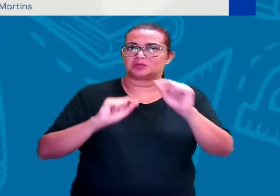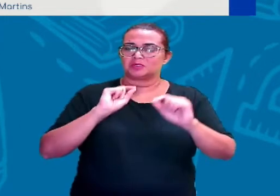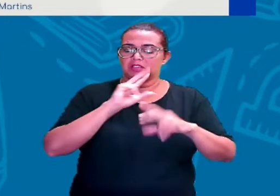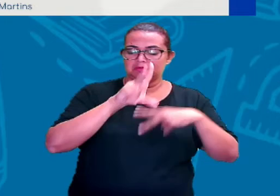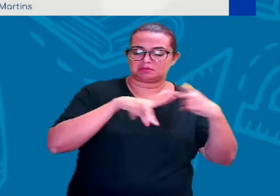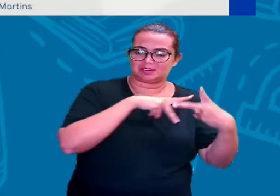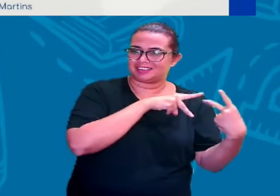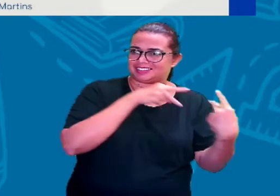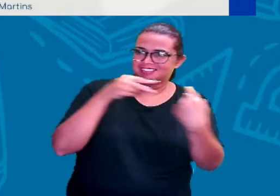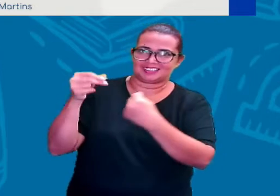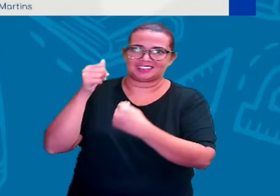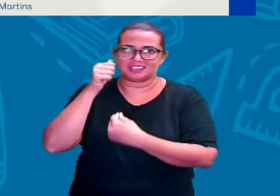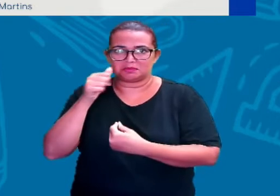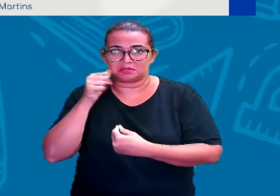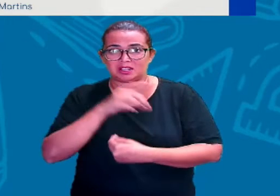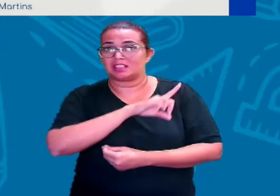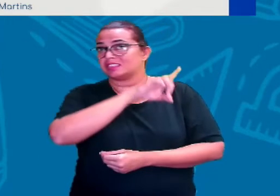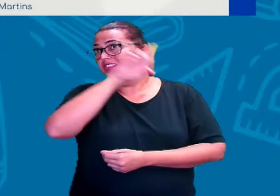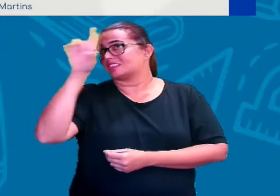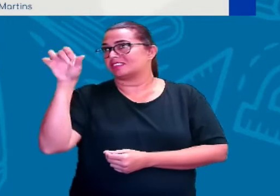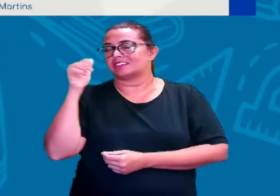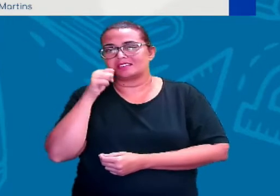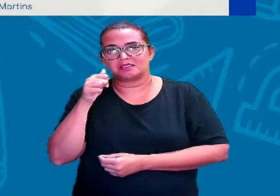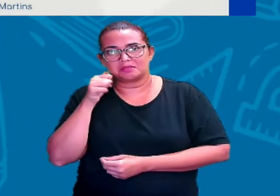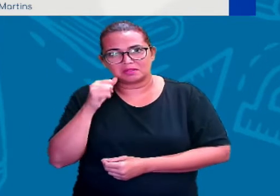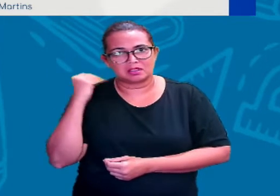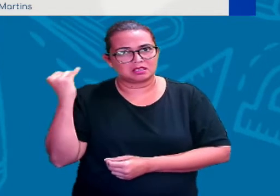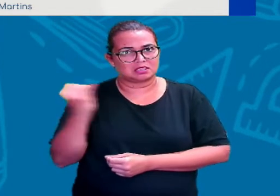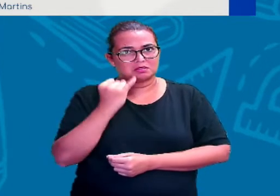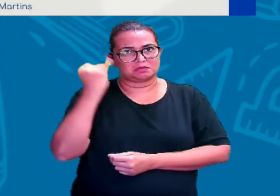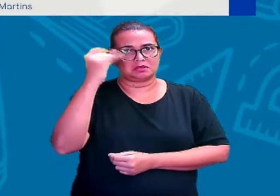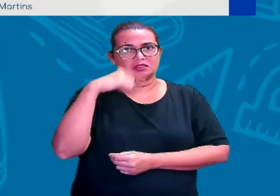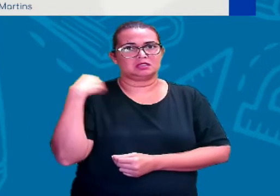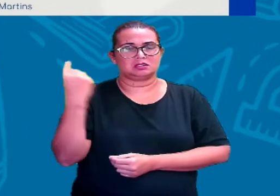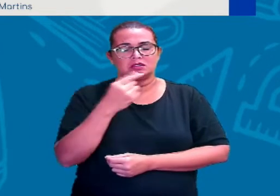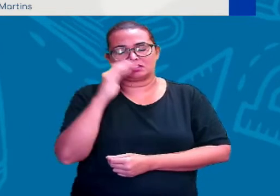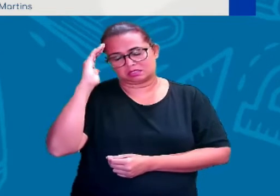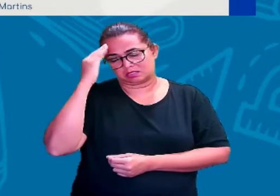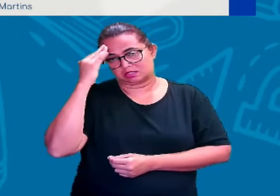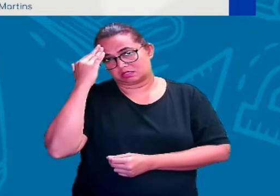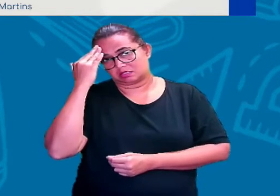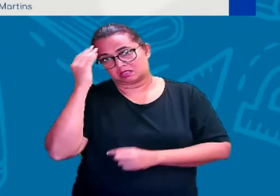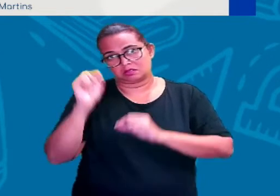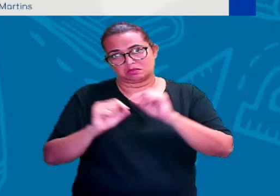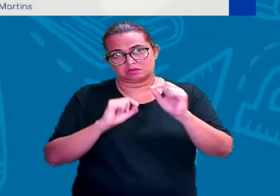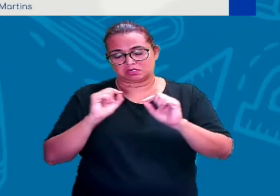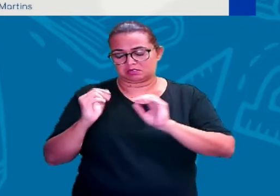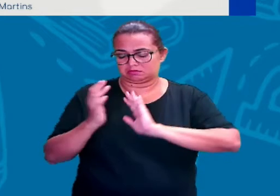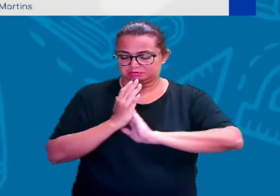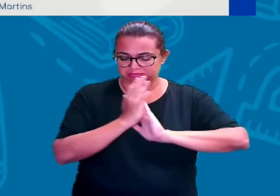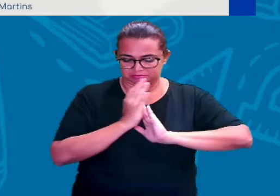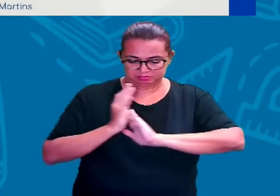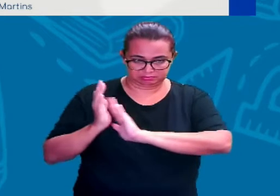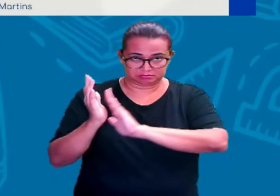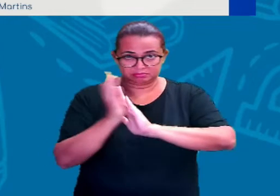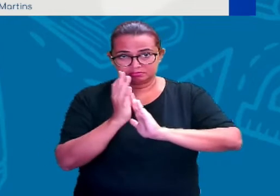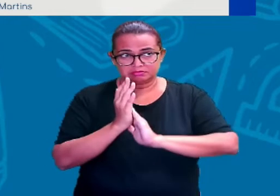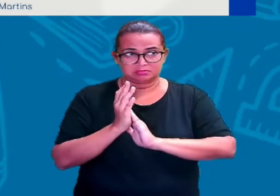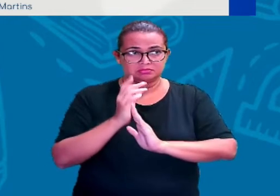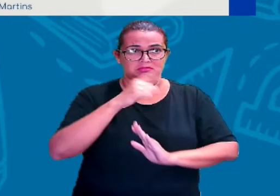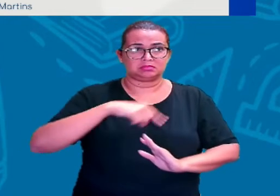tudo mais. Mas é muito mais importante que a gente entenda que esse dia, ao invés de ganhar parabéns, de flores, é que a